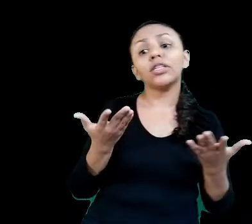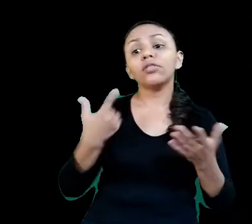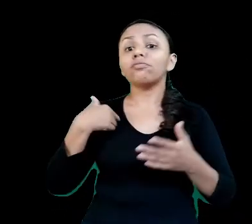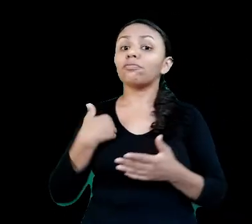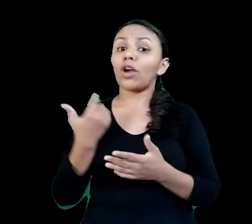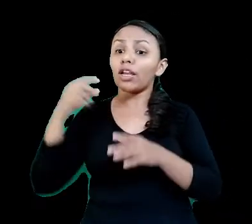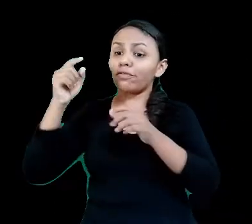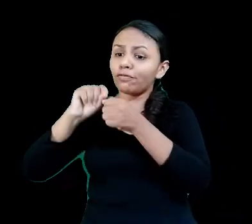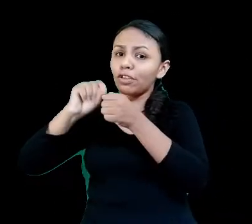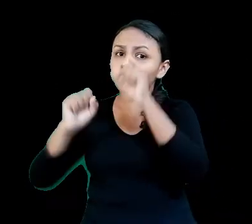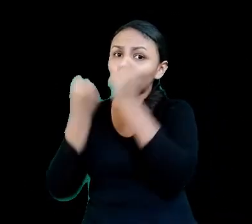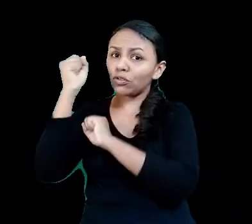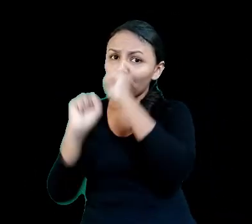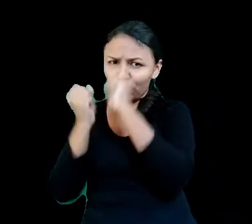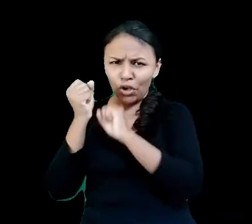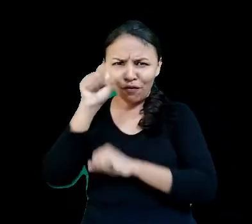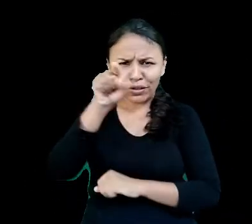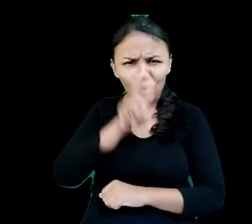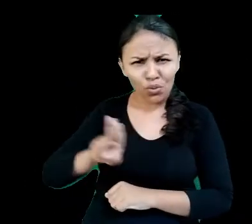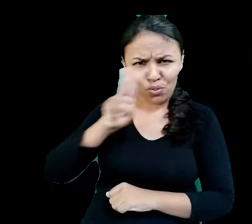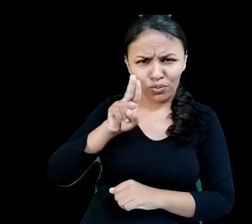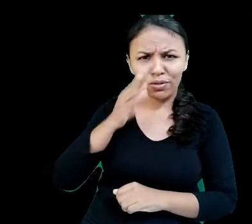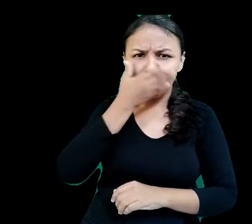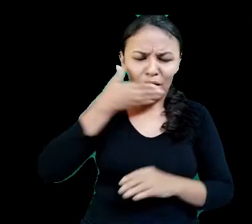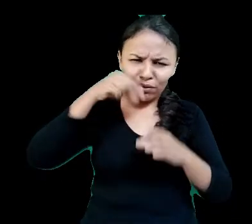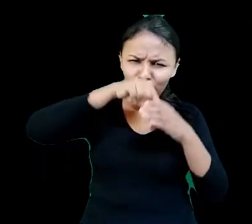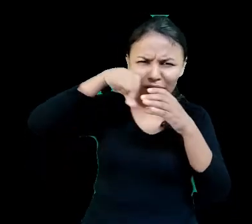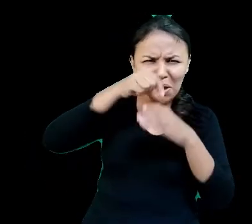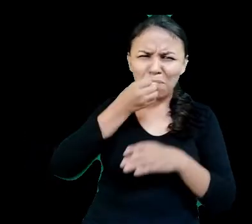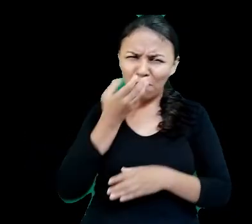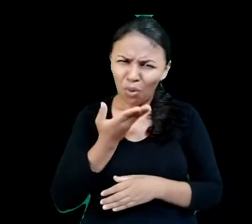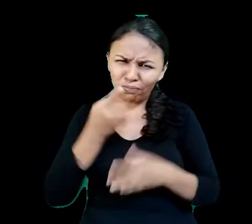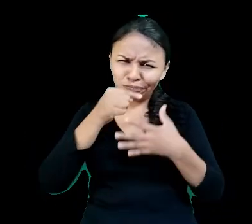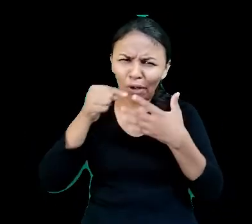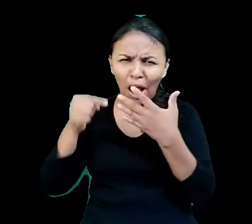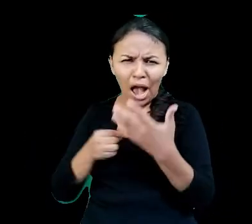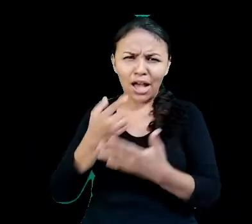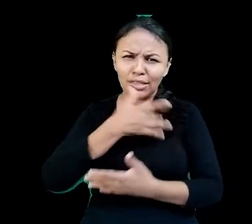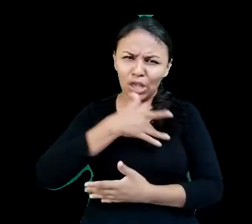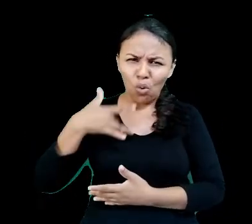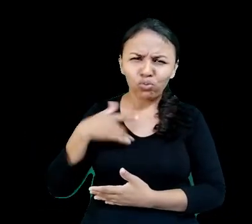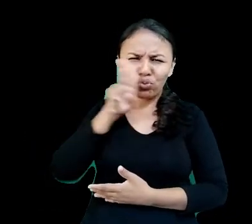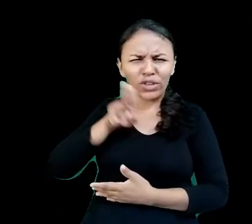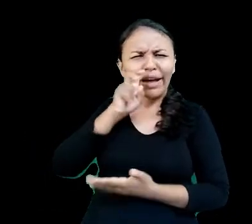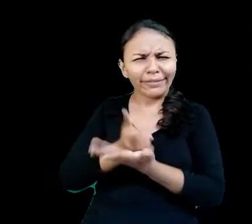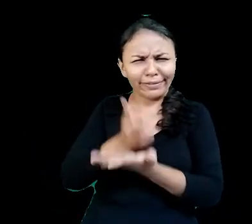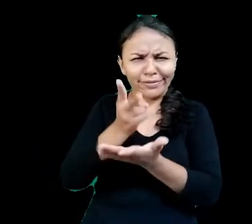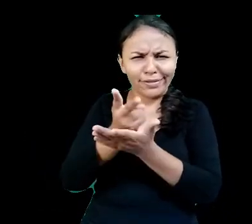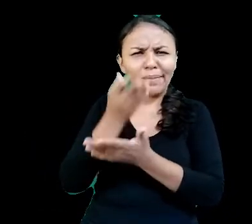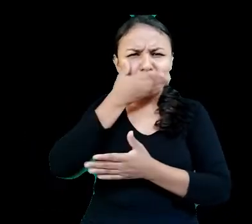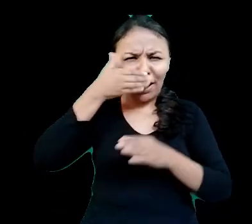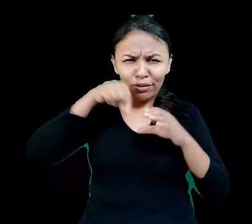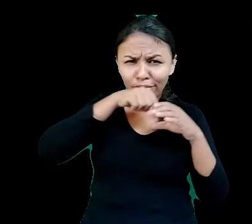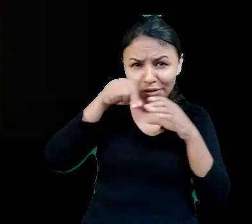utiliza adoçante? Será que é benéfico à nossa saúde o uso crônico de adoçante? Vamos lá então observar e